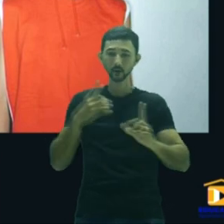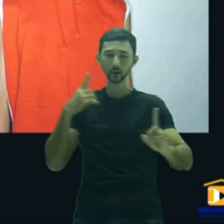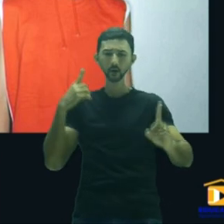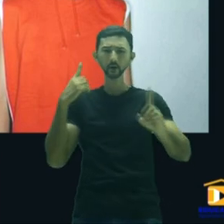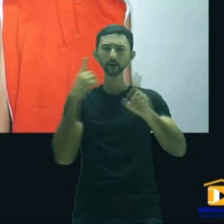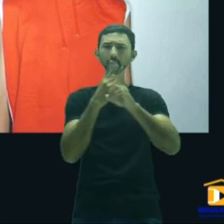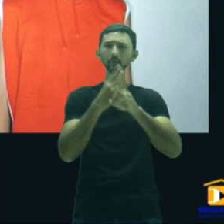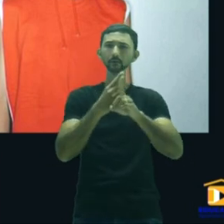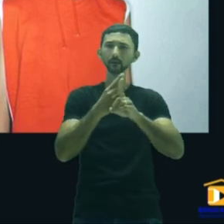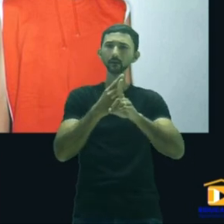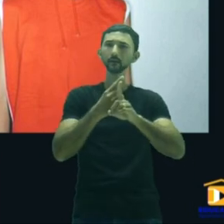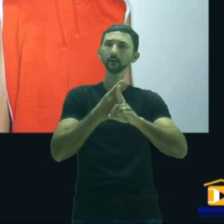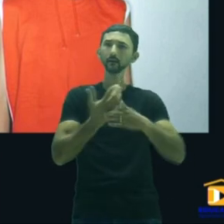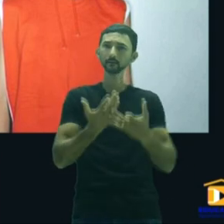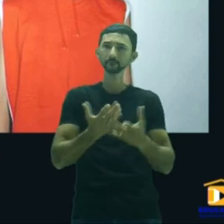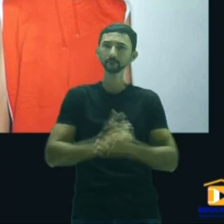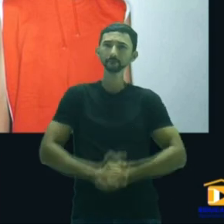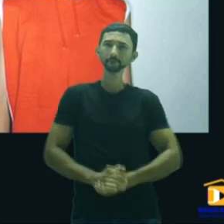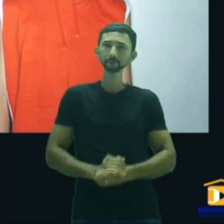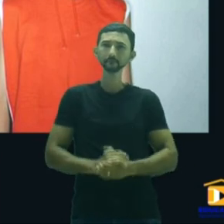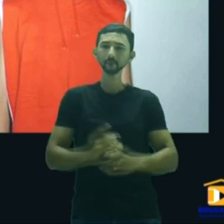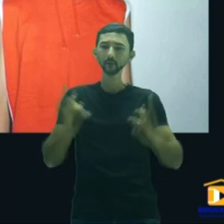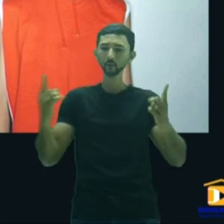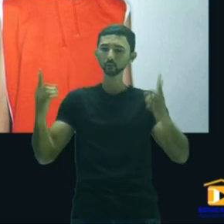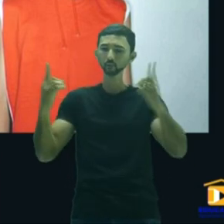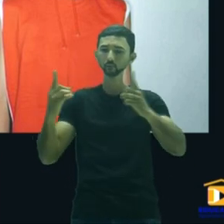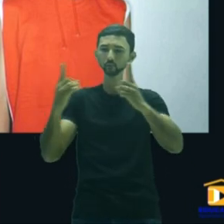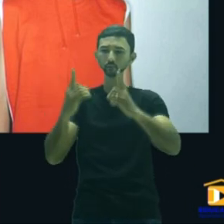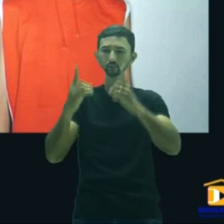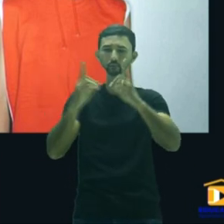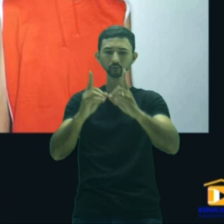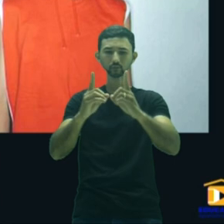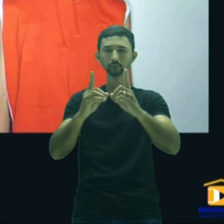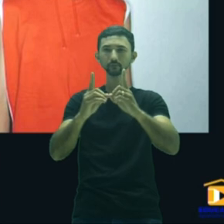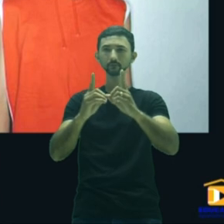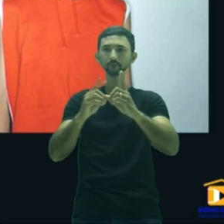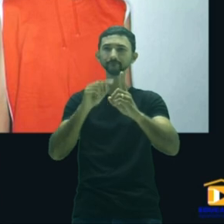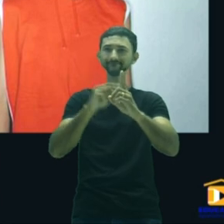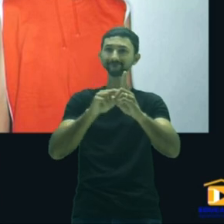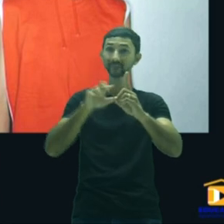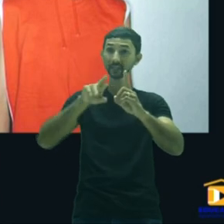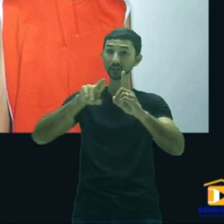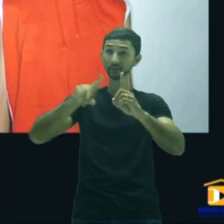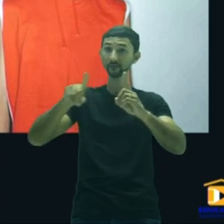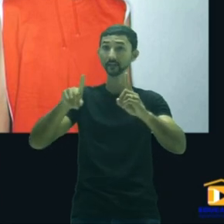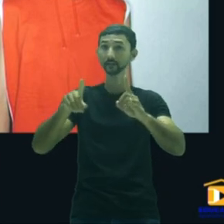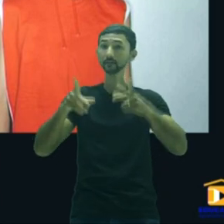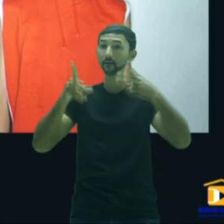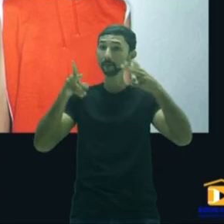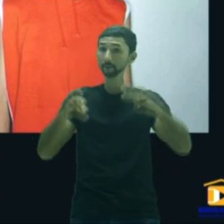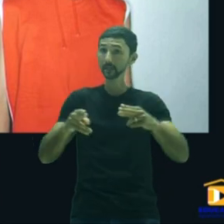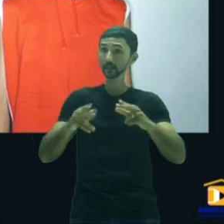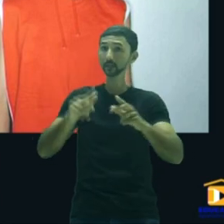encontraram. Eles podem ter fenótipos o quê? Diferentes. Eles têm o mesmo genótipo, mas